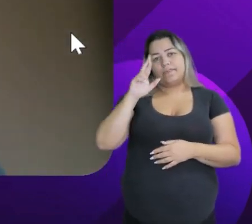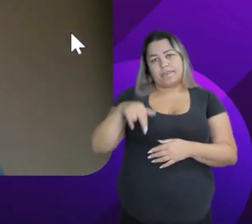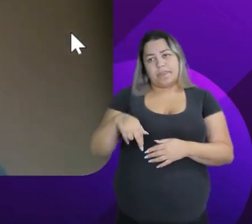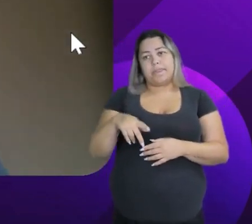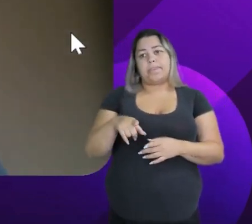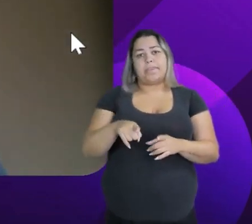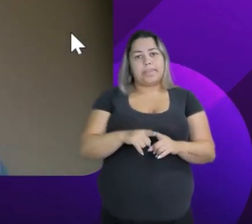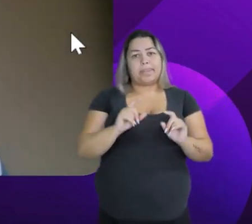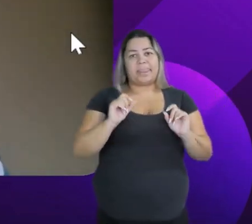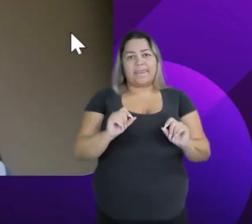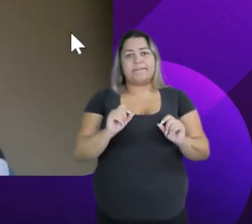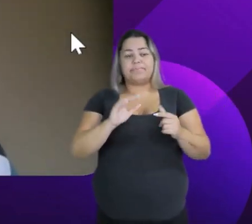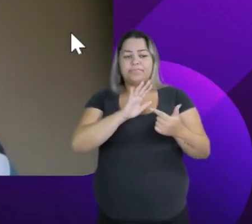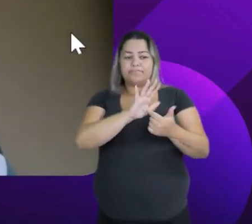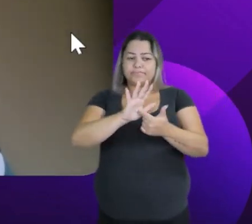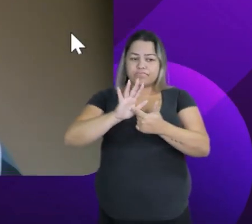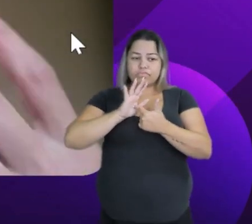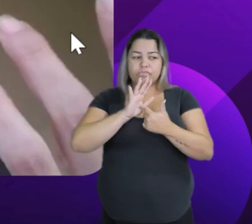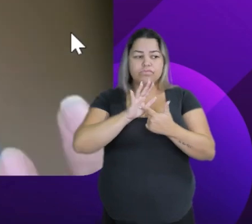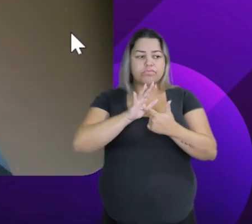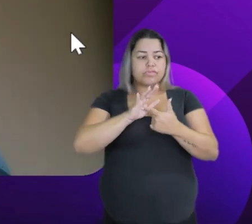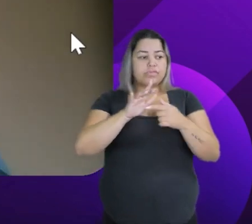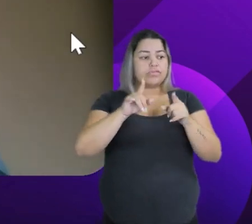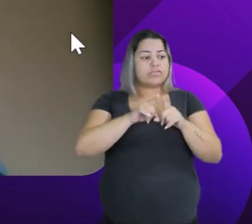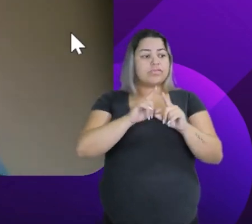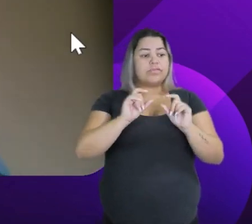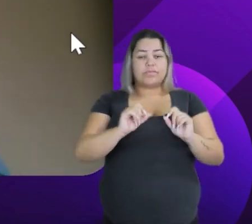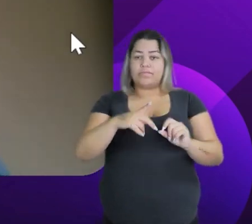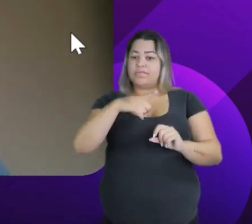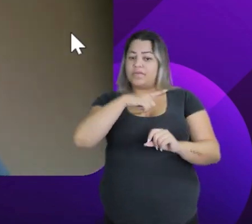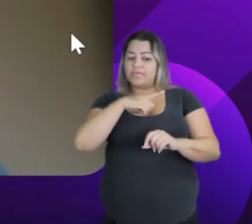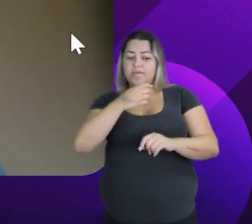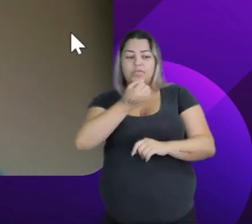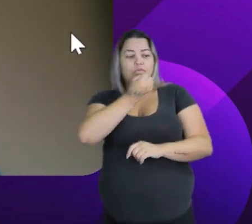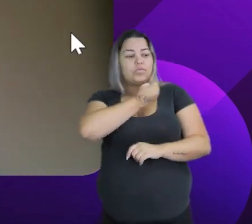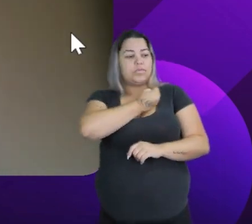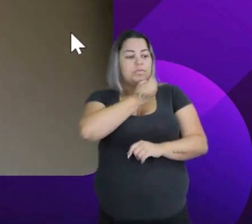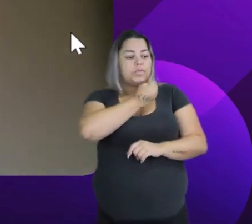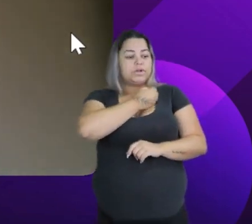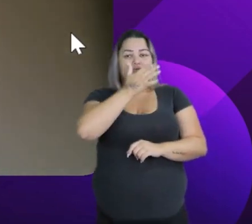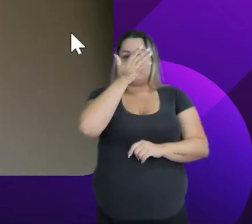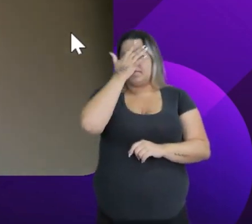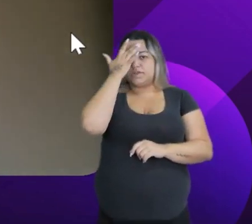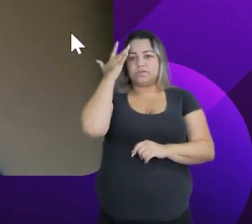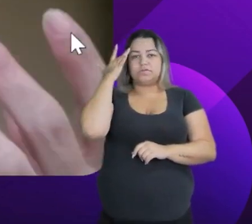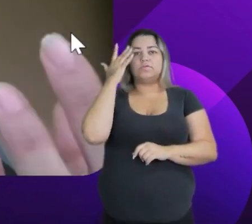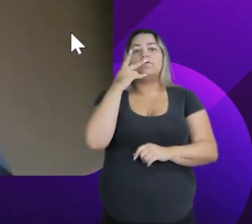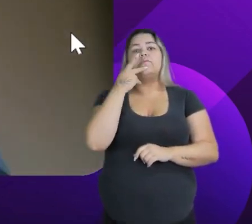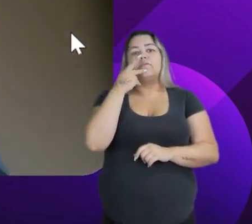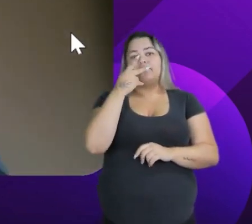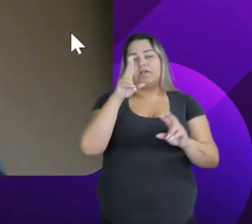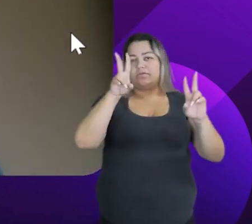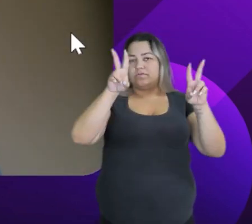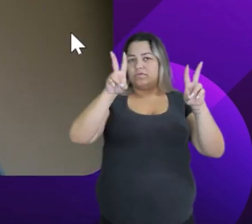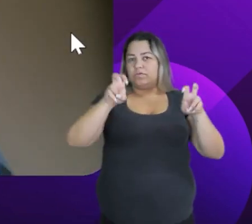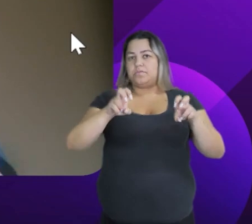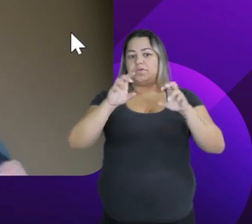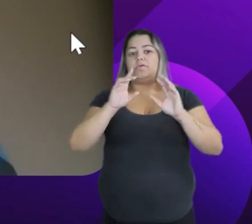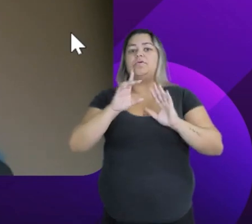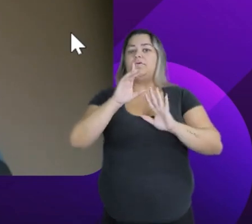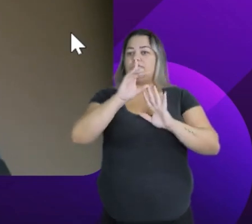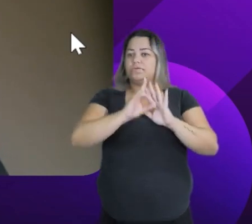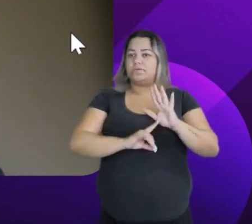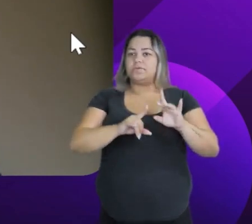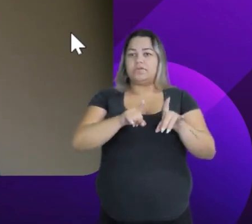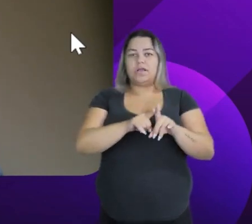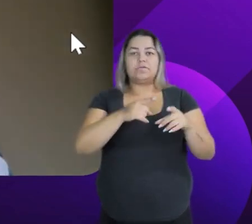importante a gente trazer, porque isso acaba absorvendo o maior número de pessoas, né? Quando a gente está falando sobre o direito à cidade e